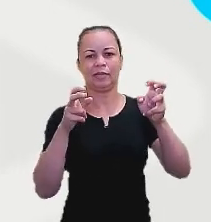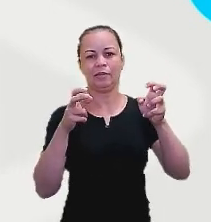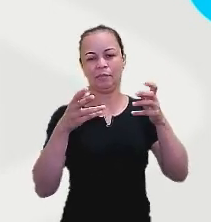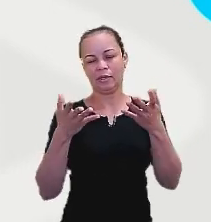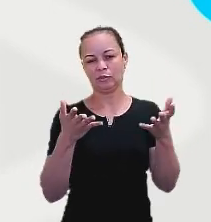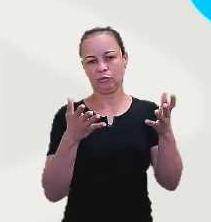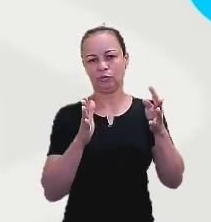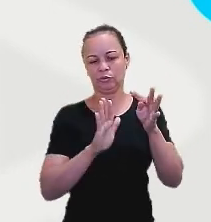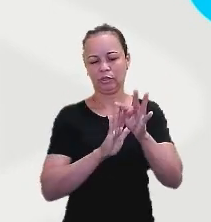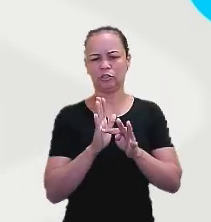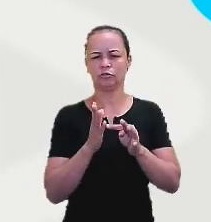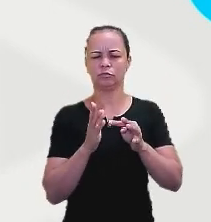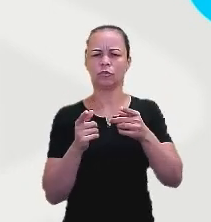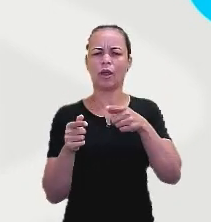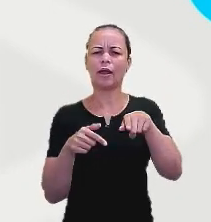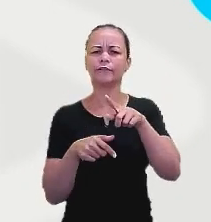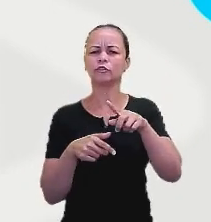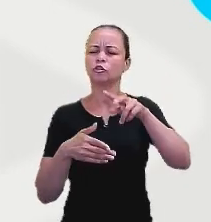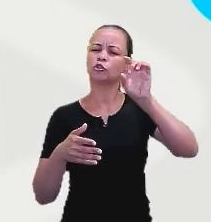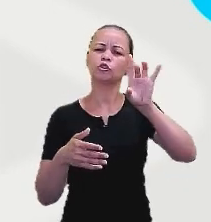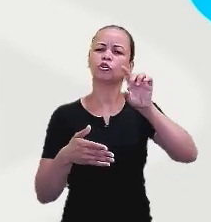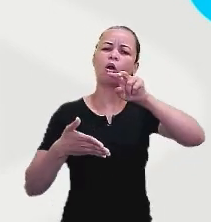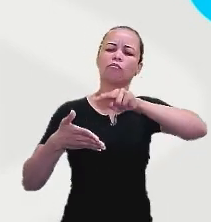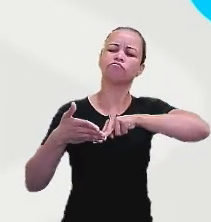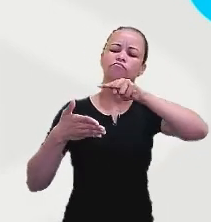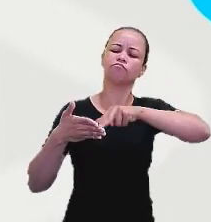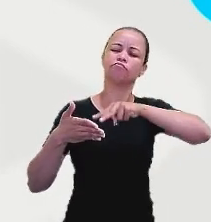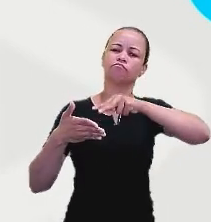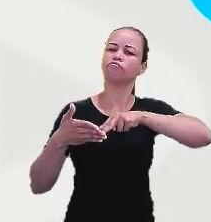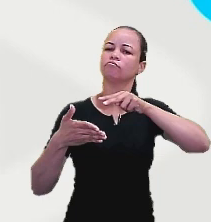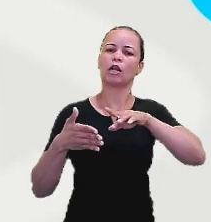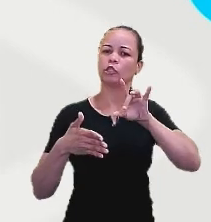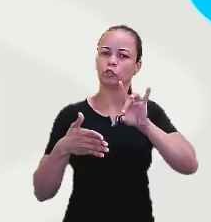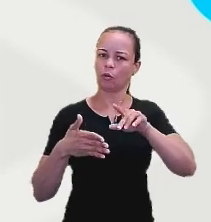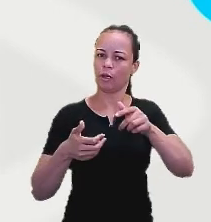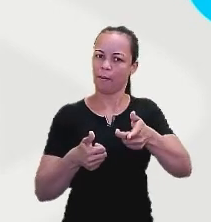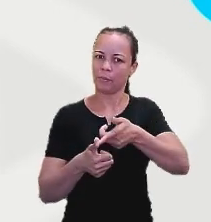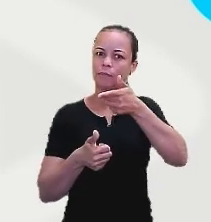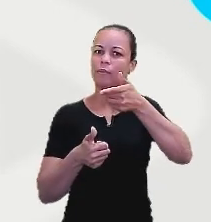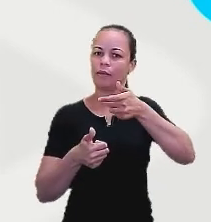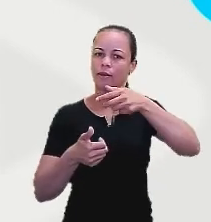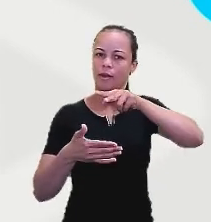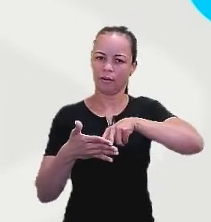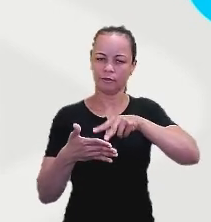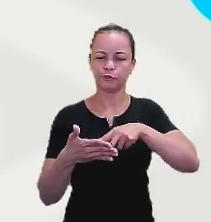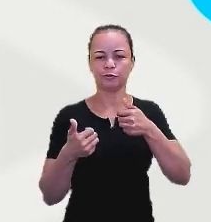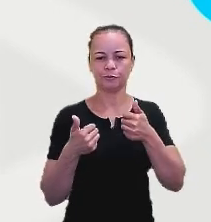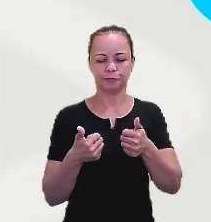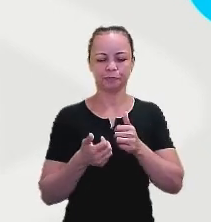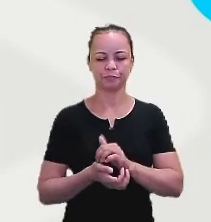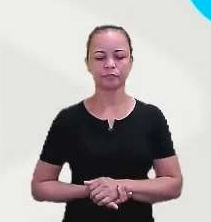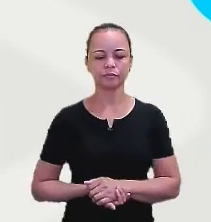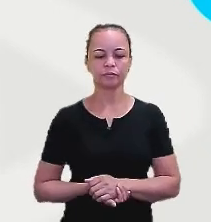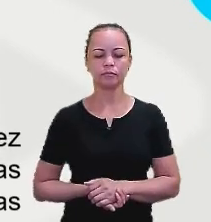nenhuma marcação. Leia somente sem marcar nada. Vai ser a primeira leitura, tá bom?